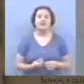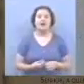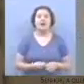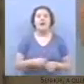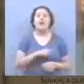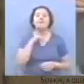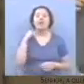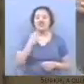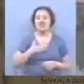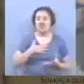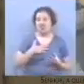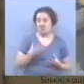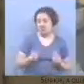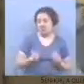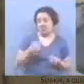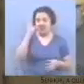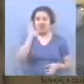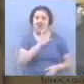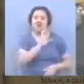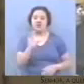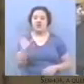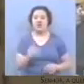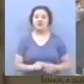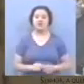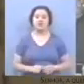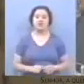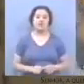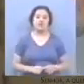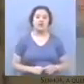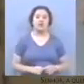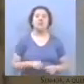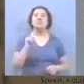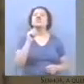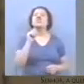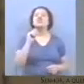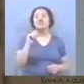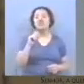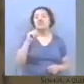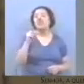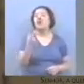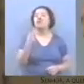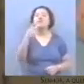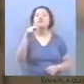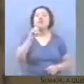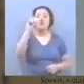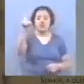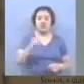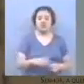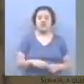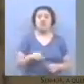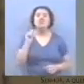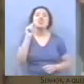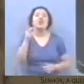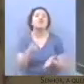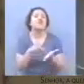Ah, padre, eu sou muito católico. Muito católico? Quem é o seu Deus? A quem você de fato